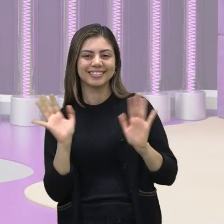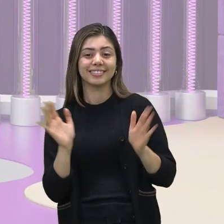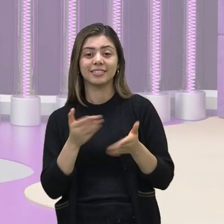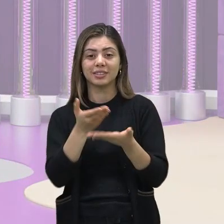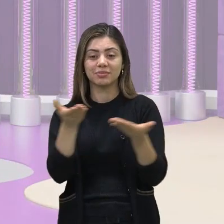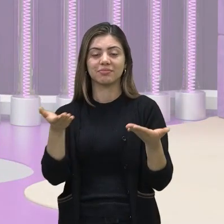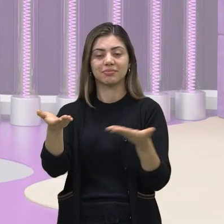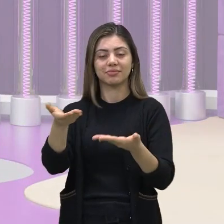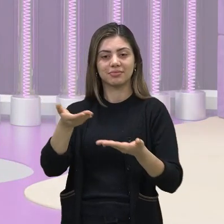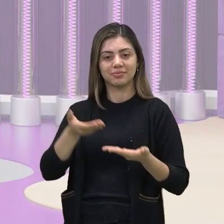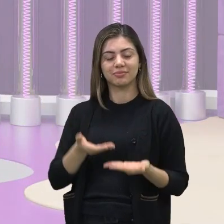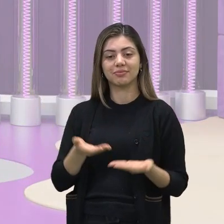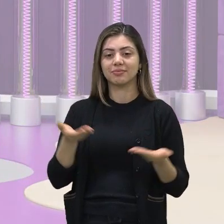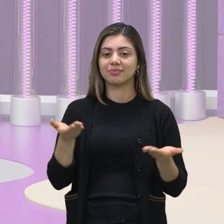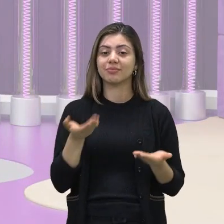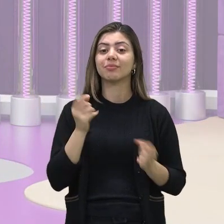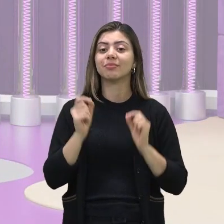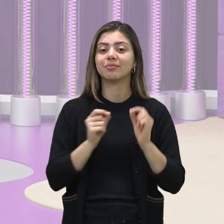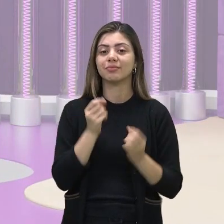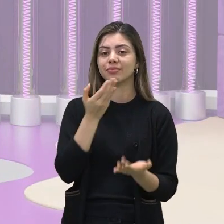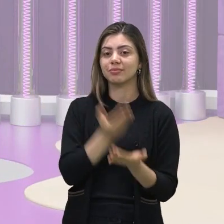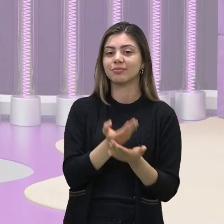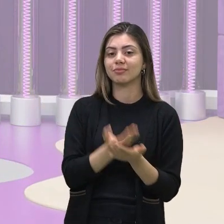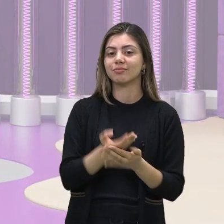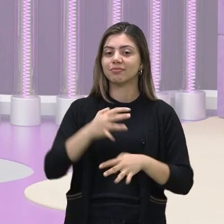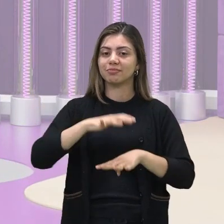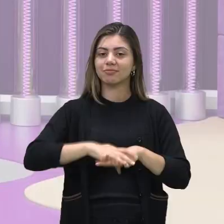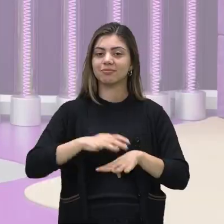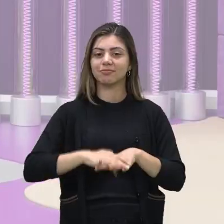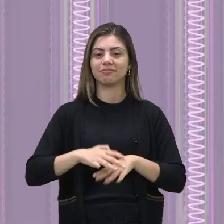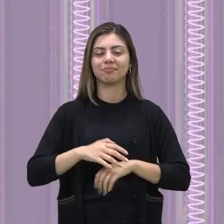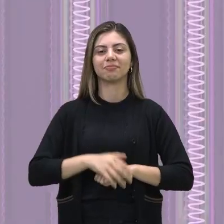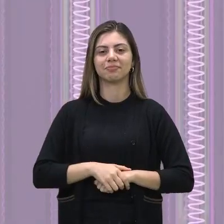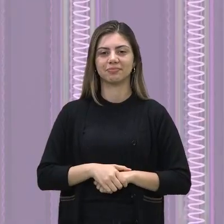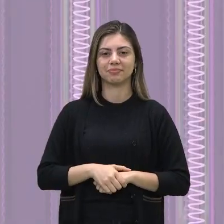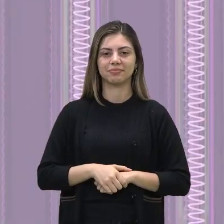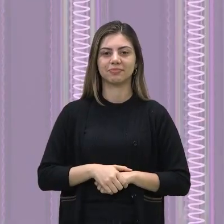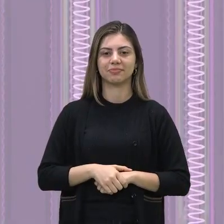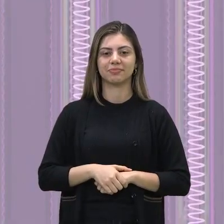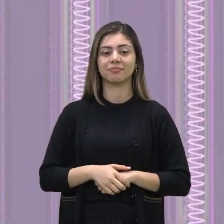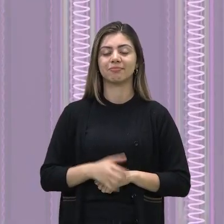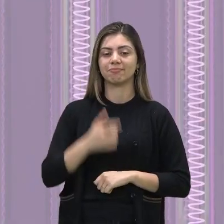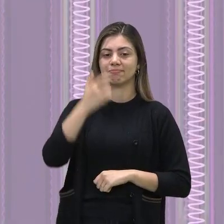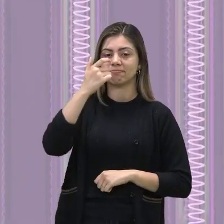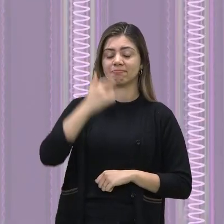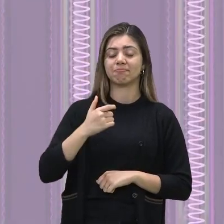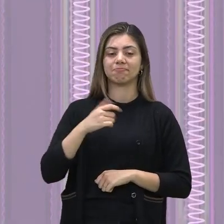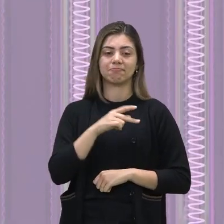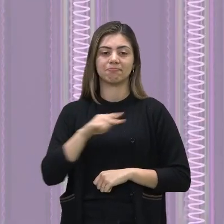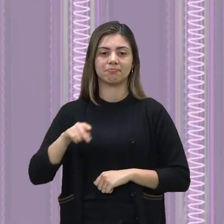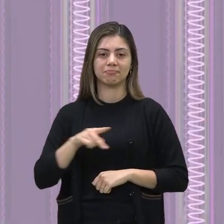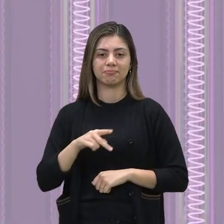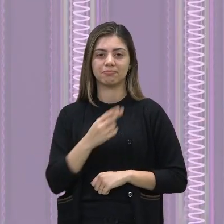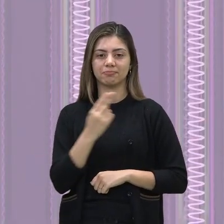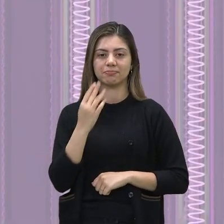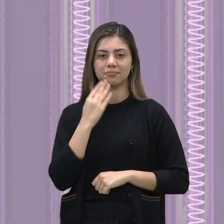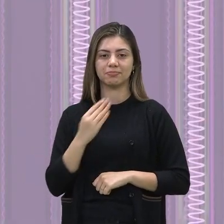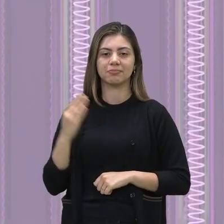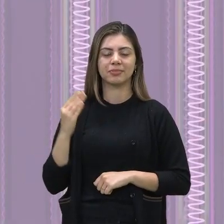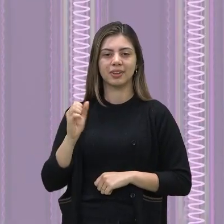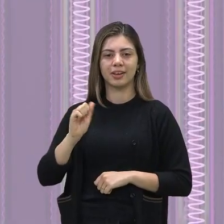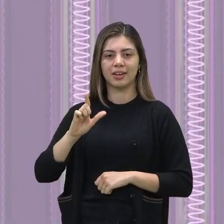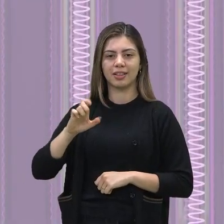seja bem-vinda, seja bem-vindo a mais uma aula de matemática aqui comigo, professor Alexandre